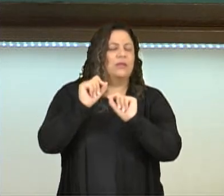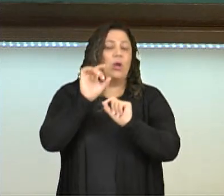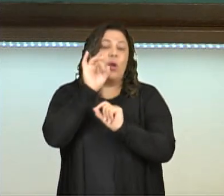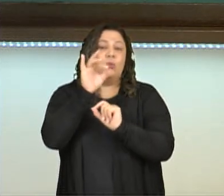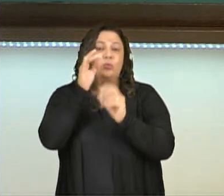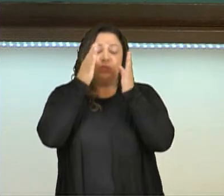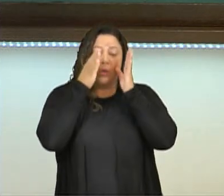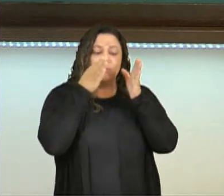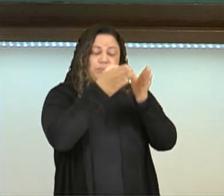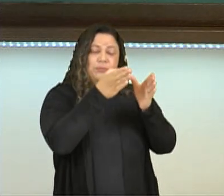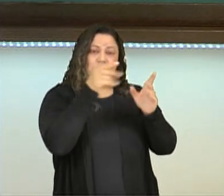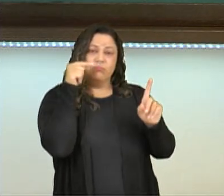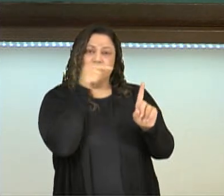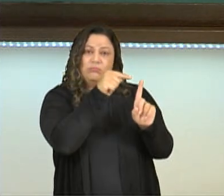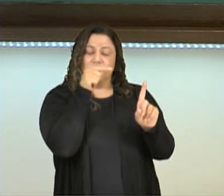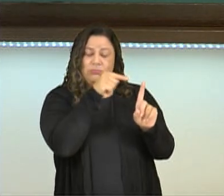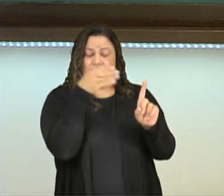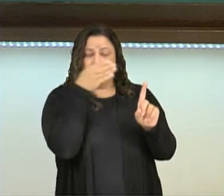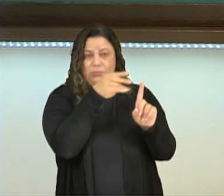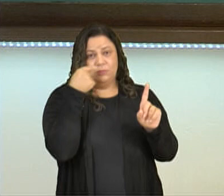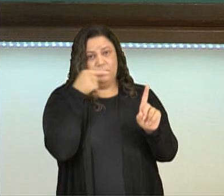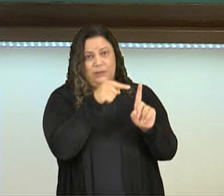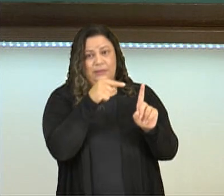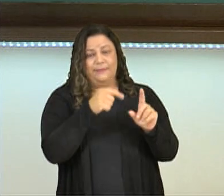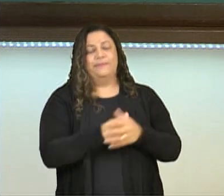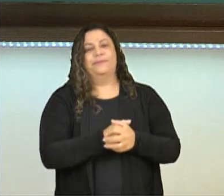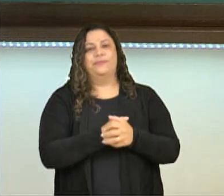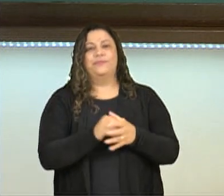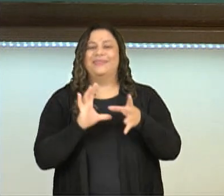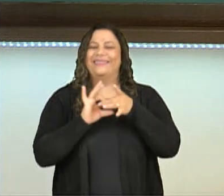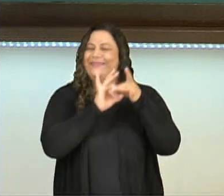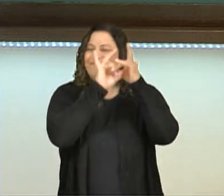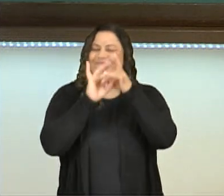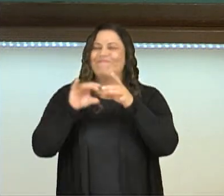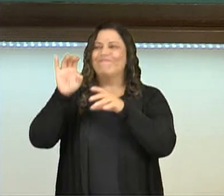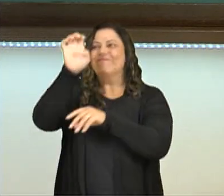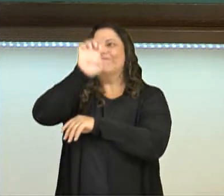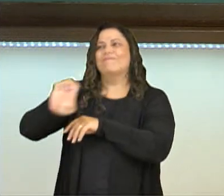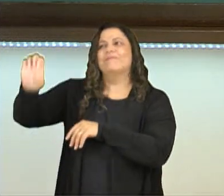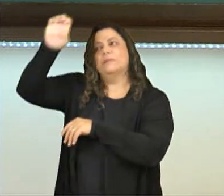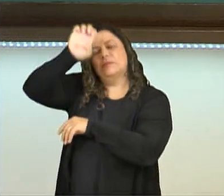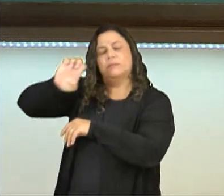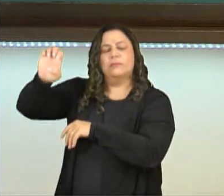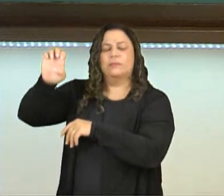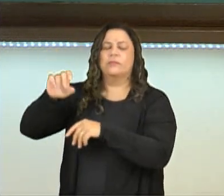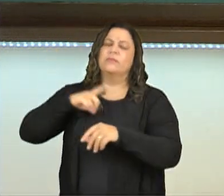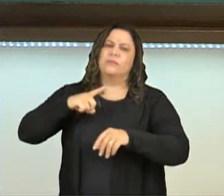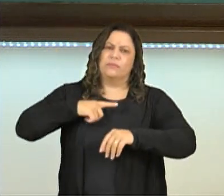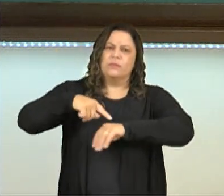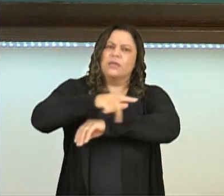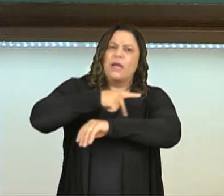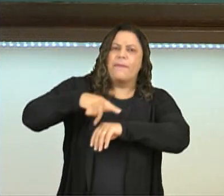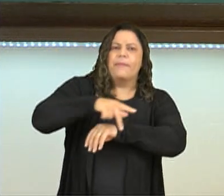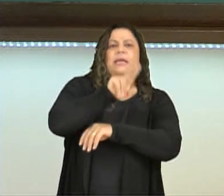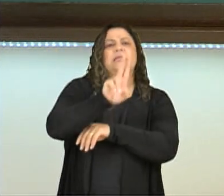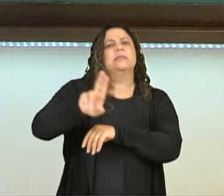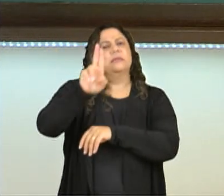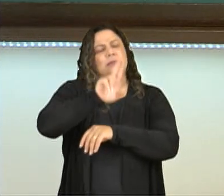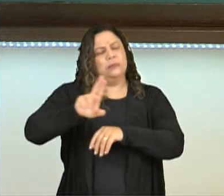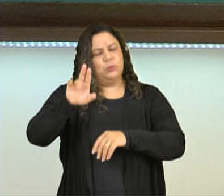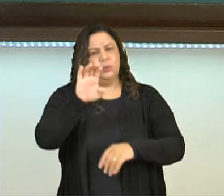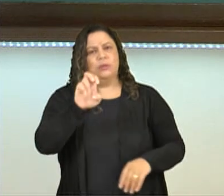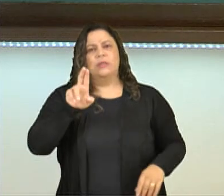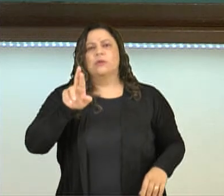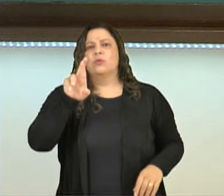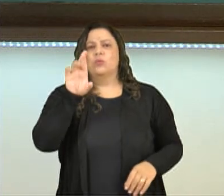exclusiva. E aí é que não se encaixa por completo a União Europeia, porque existem países que usam o euro, que é a